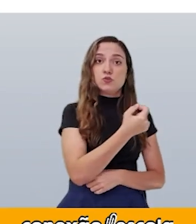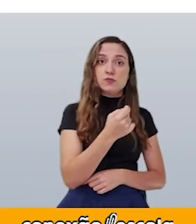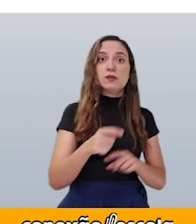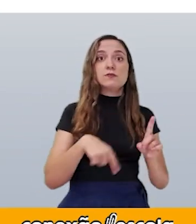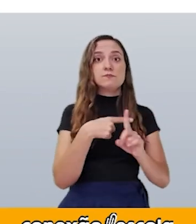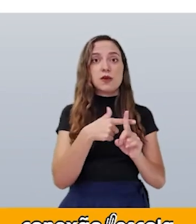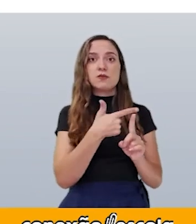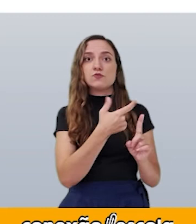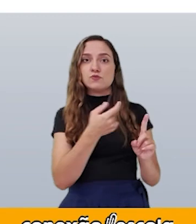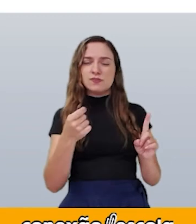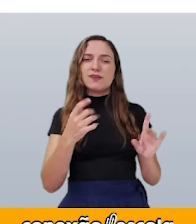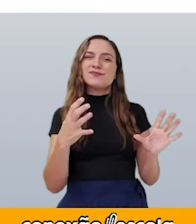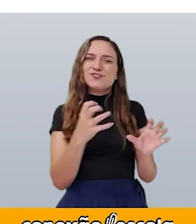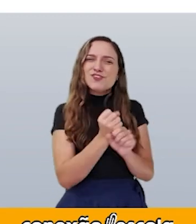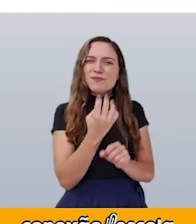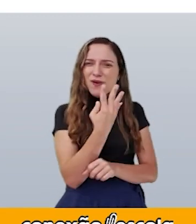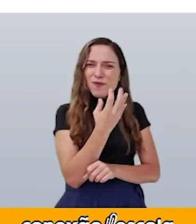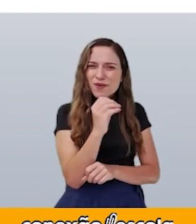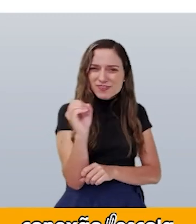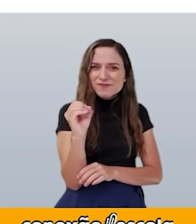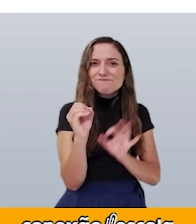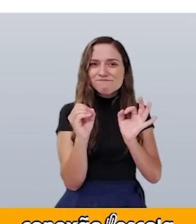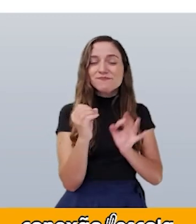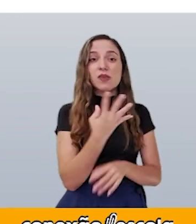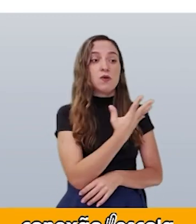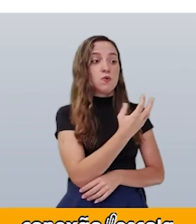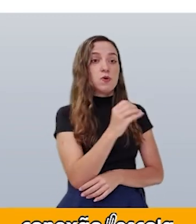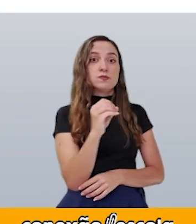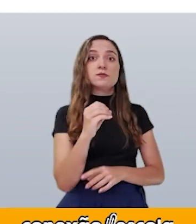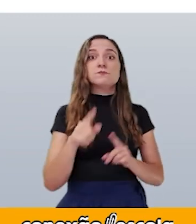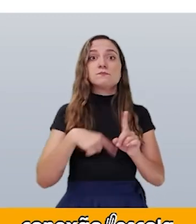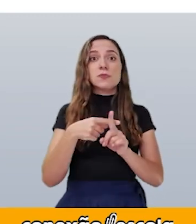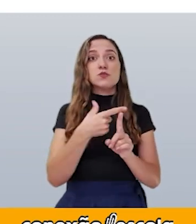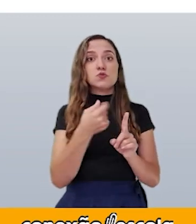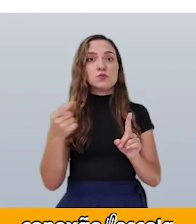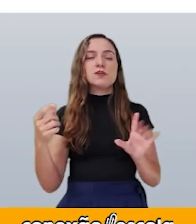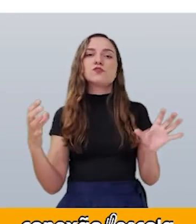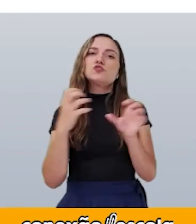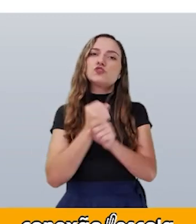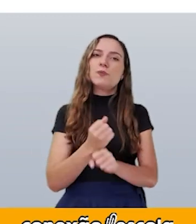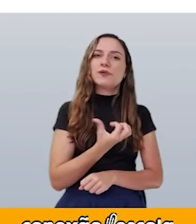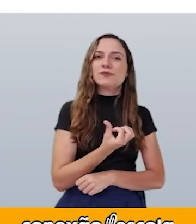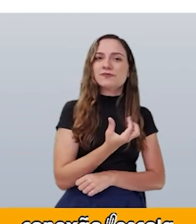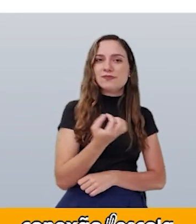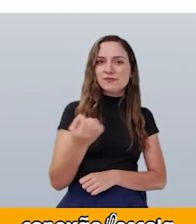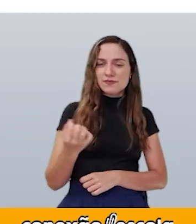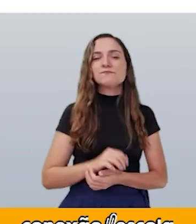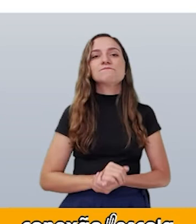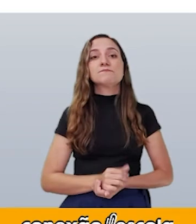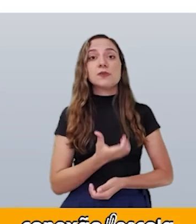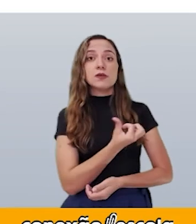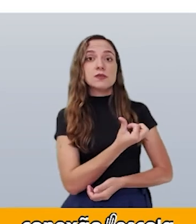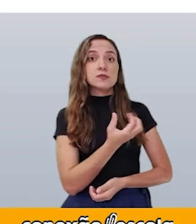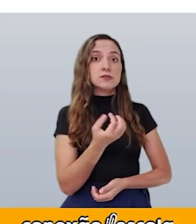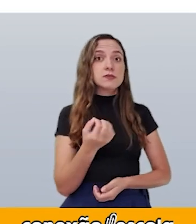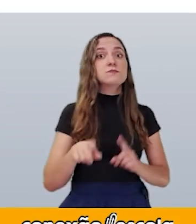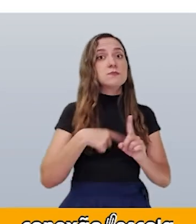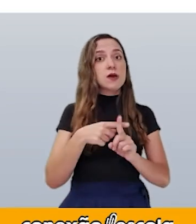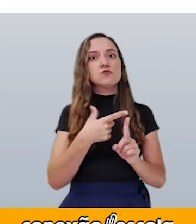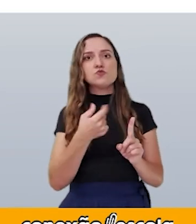mais 200, 400. 400 mais 200, 600. 600 mais